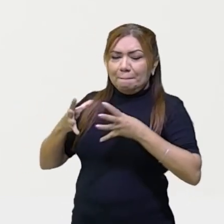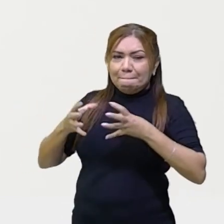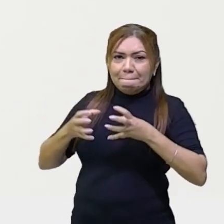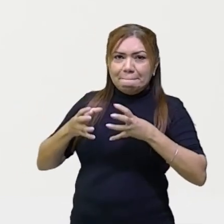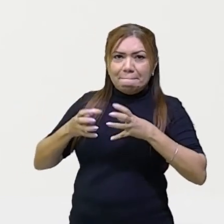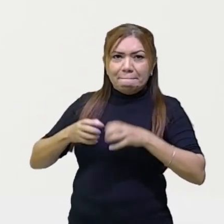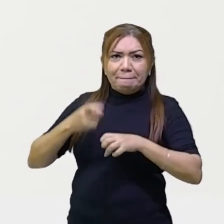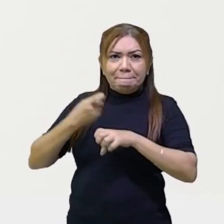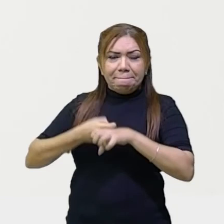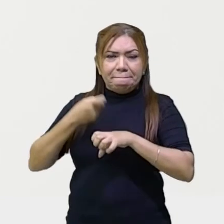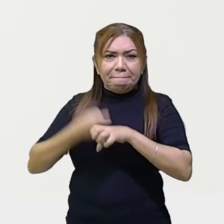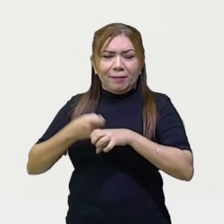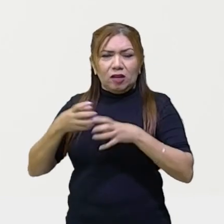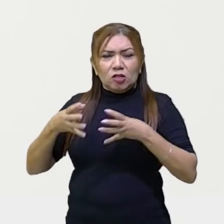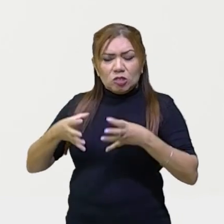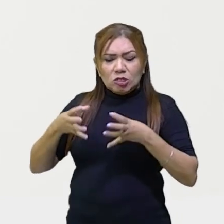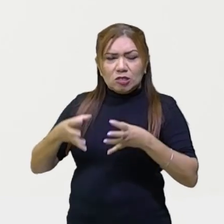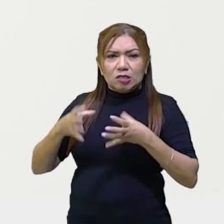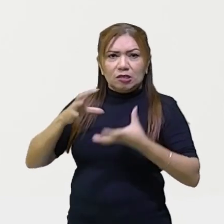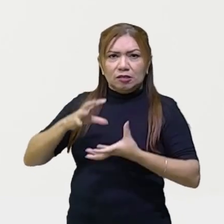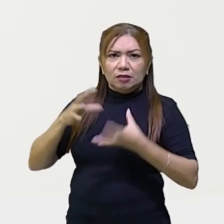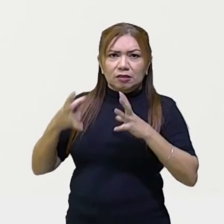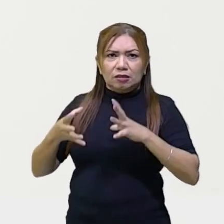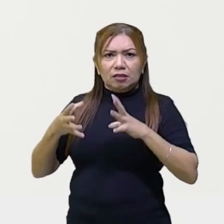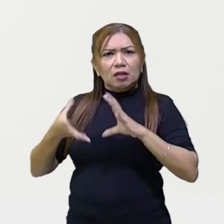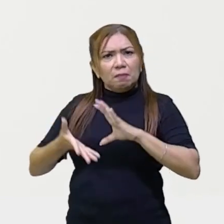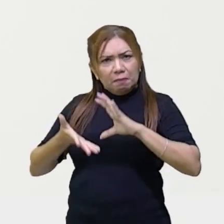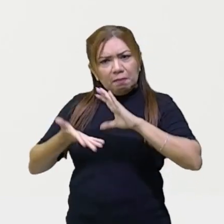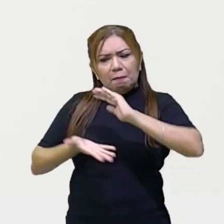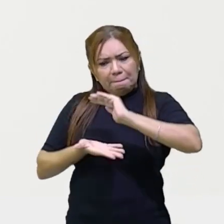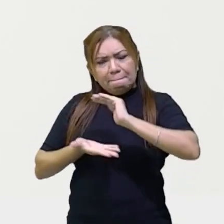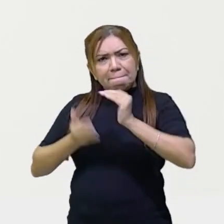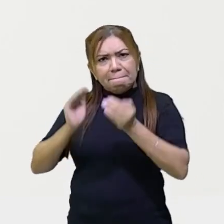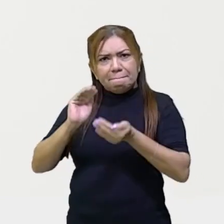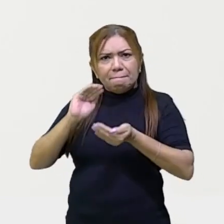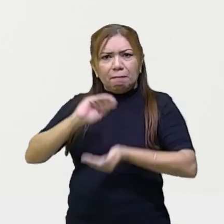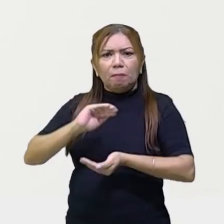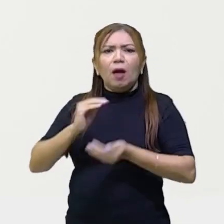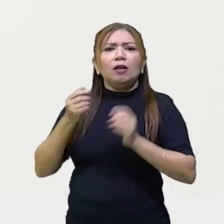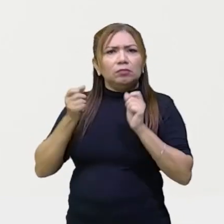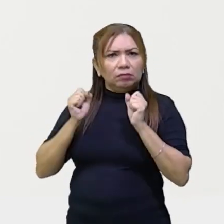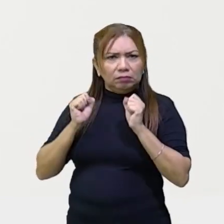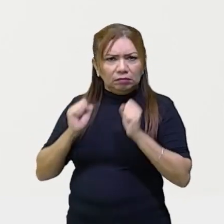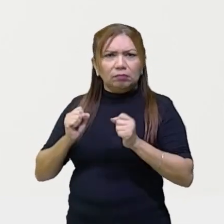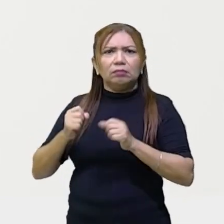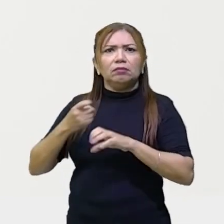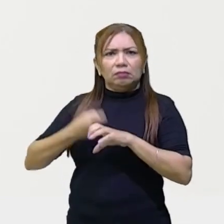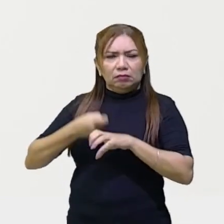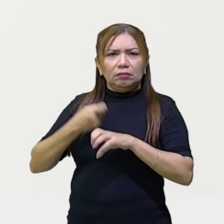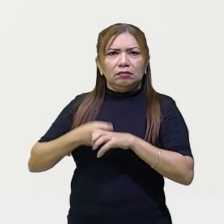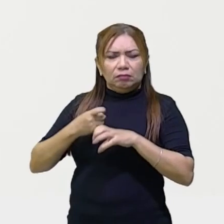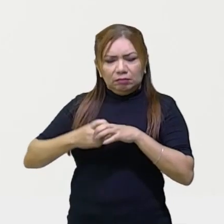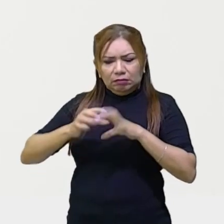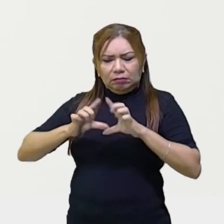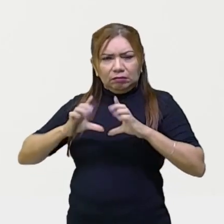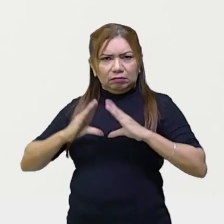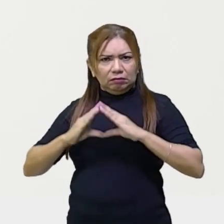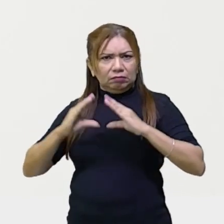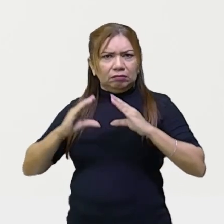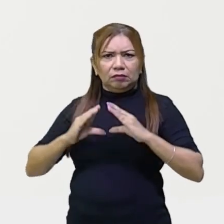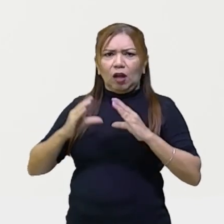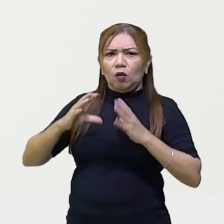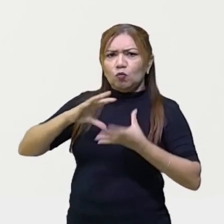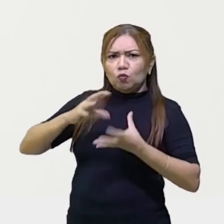alguns exemplos de sólidos geométricos elas também são chamadas de sólidos geométricos tá bom a tela está o cone o